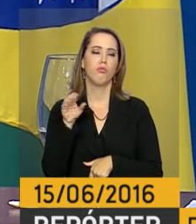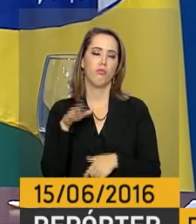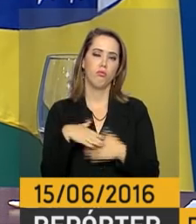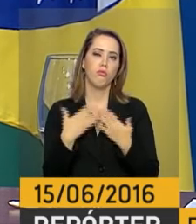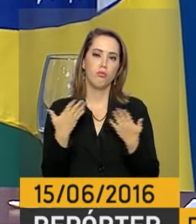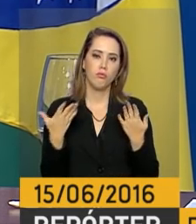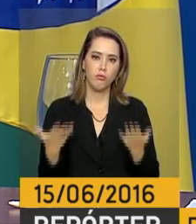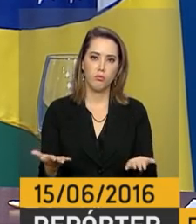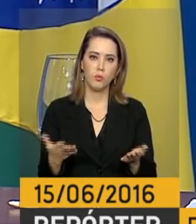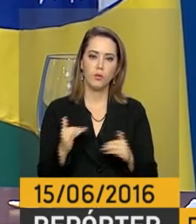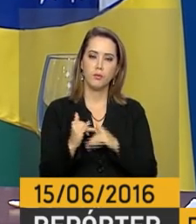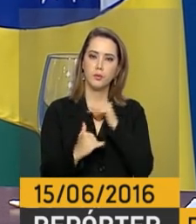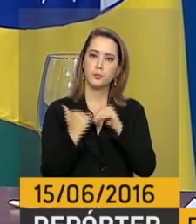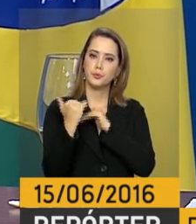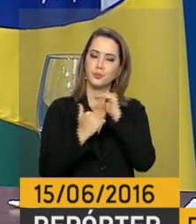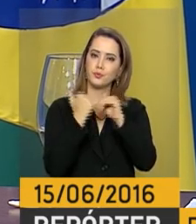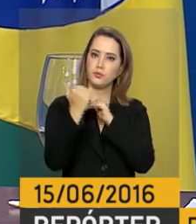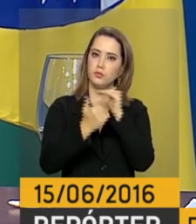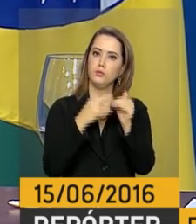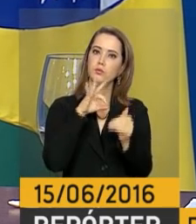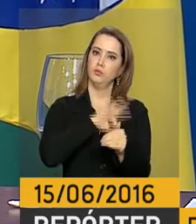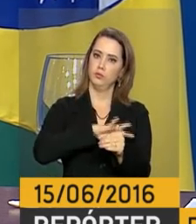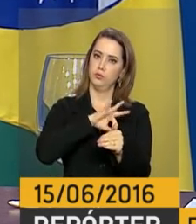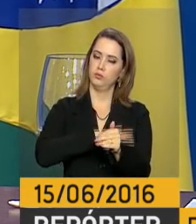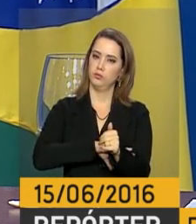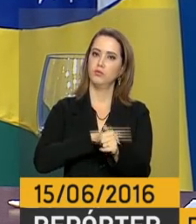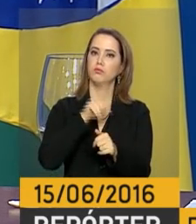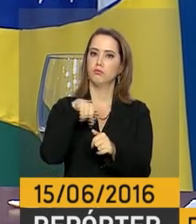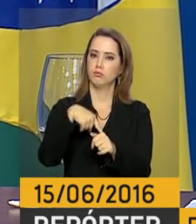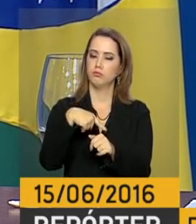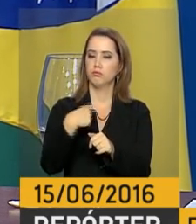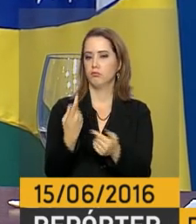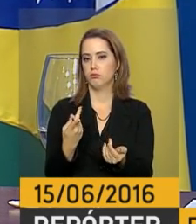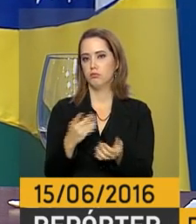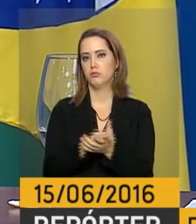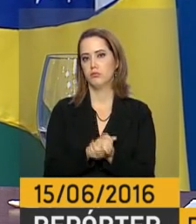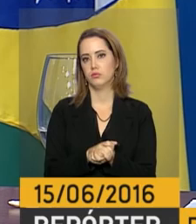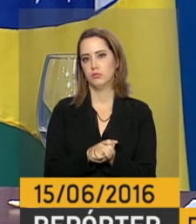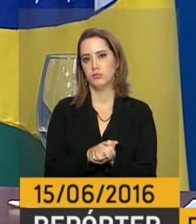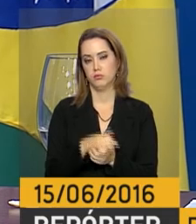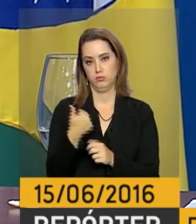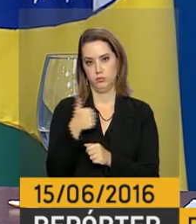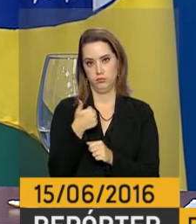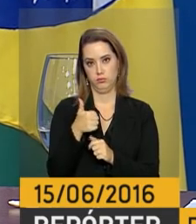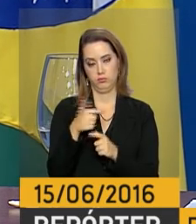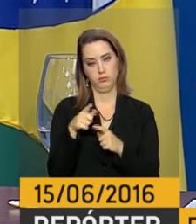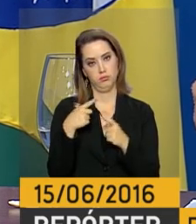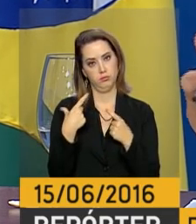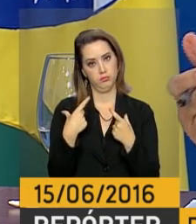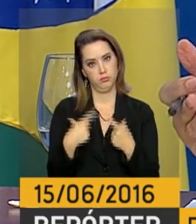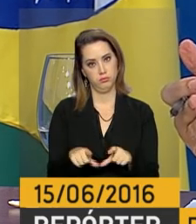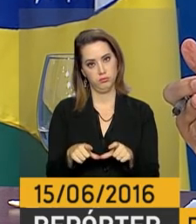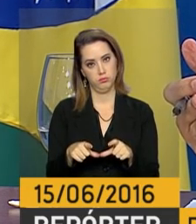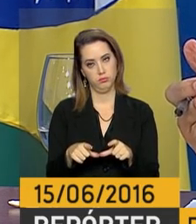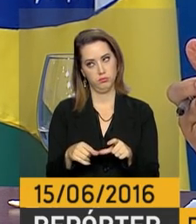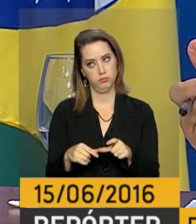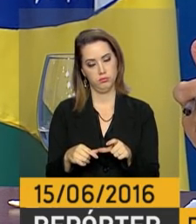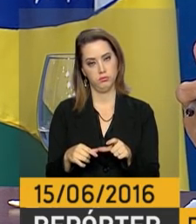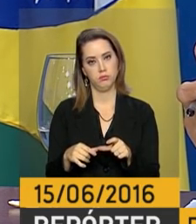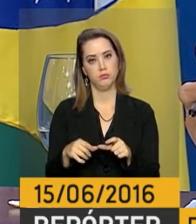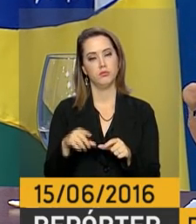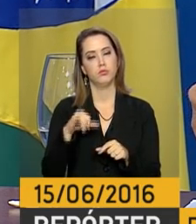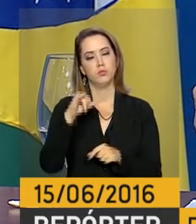crescimento da folha eh diz respeito a, em primeiro lugar, a índices de